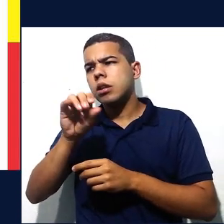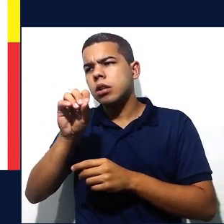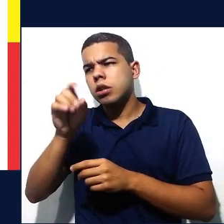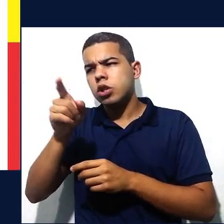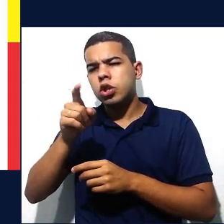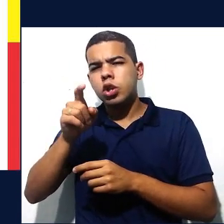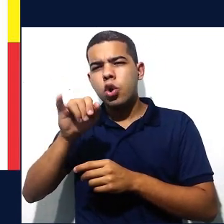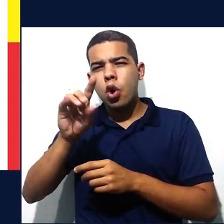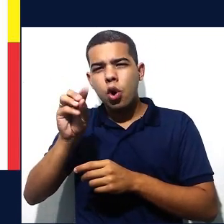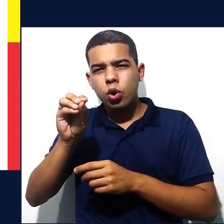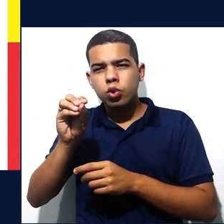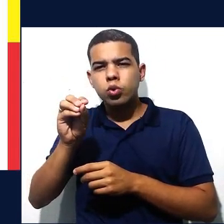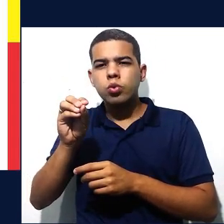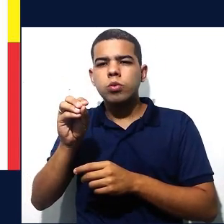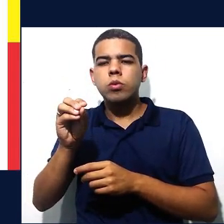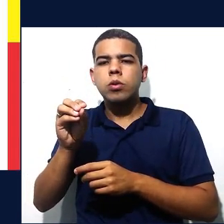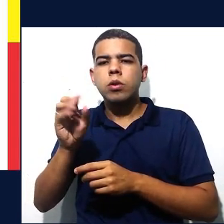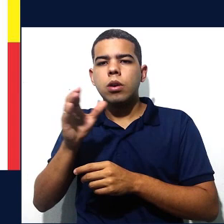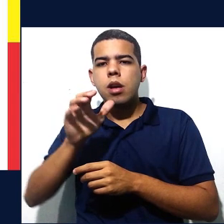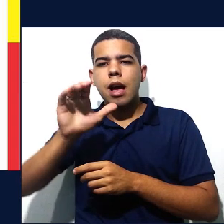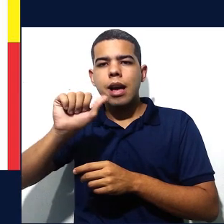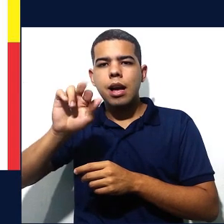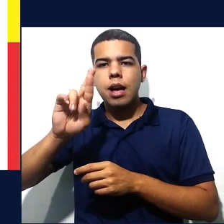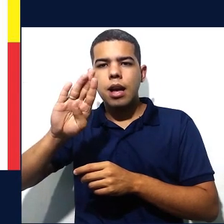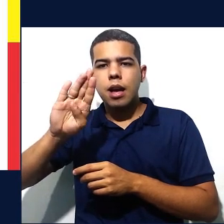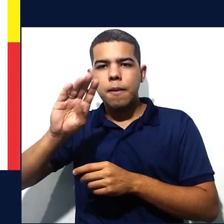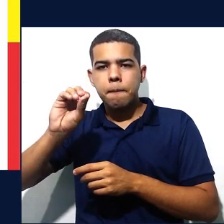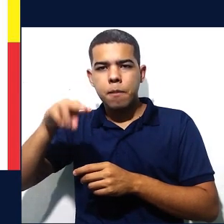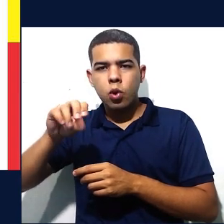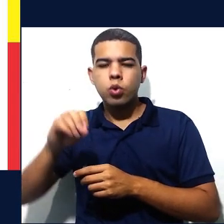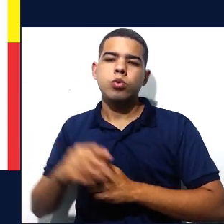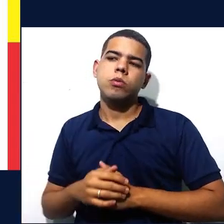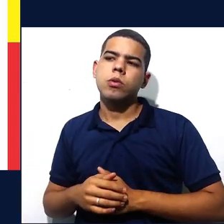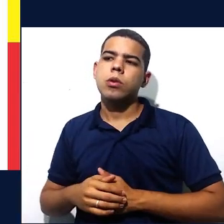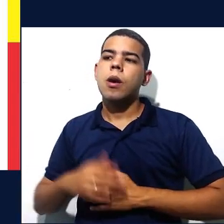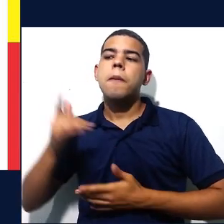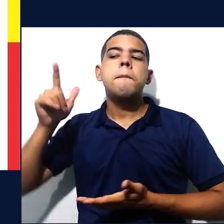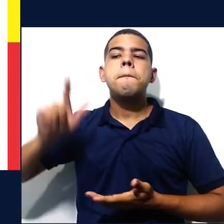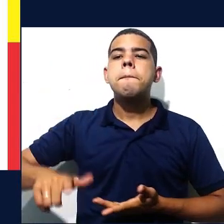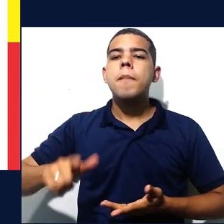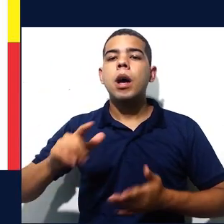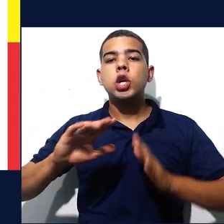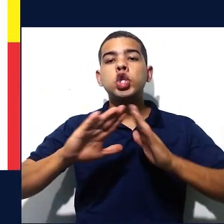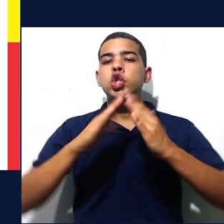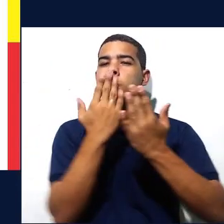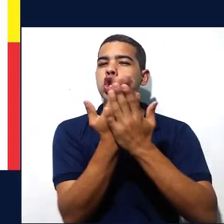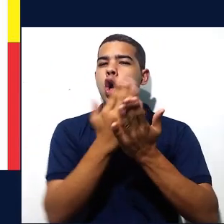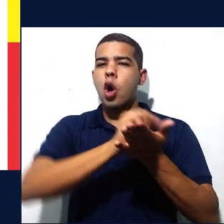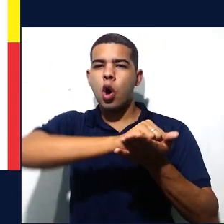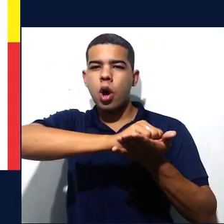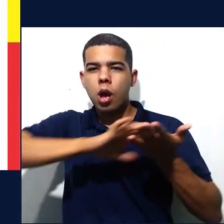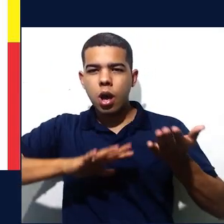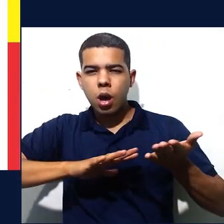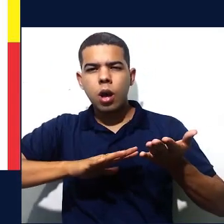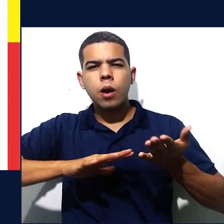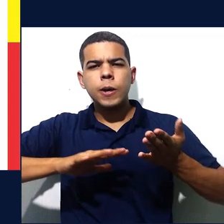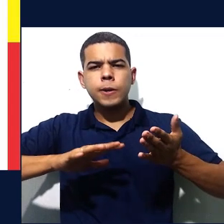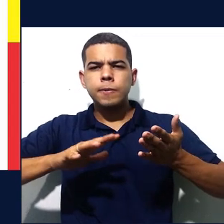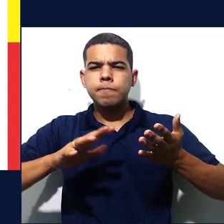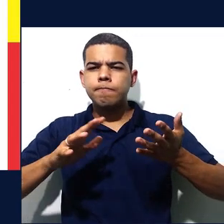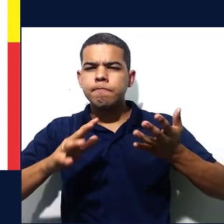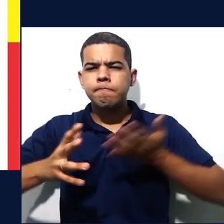ou espuma e sugerir atividades escolares com o objetivo de aumentar a